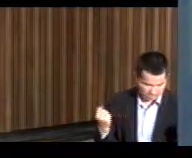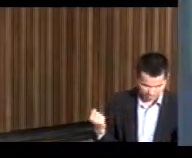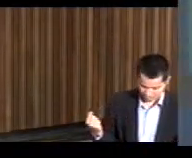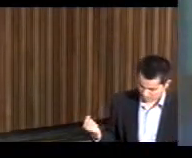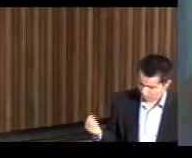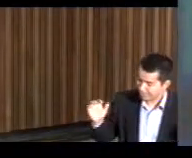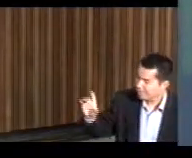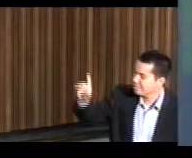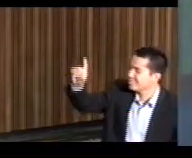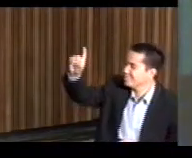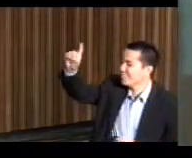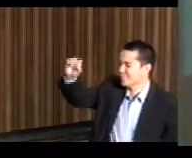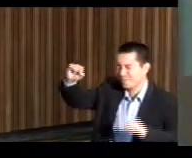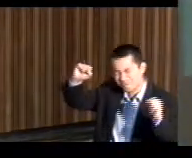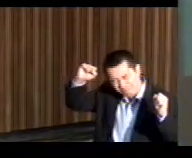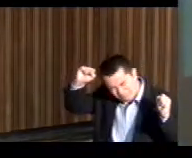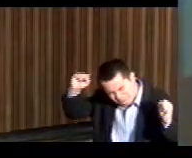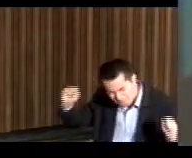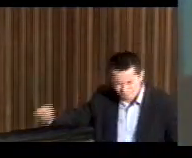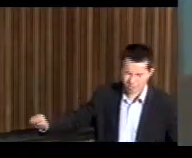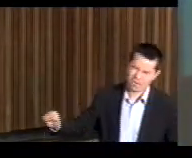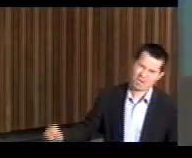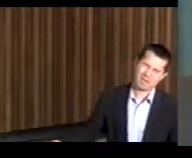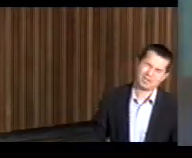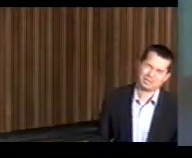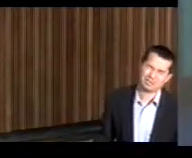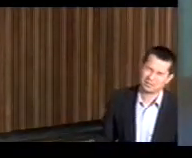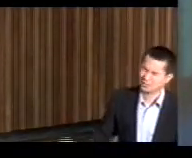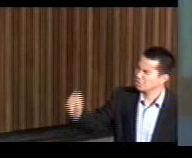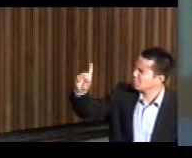é quase impossível que algo aconteça.